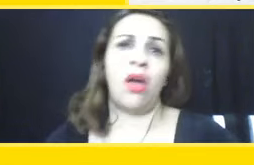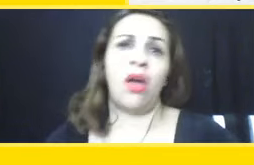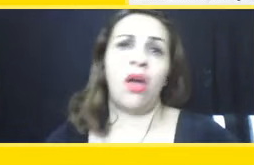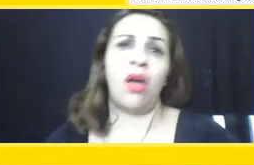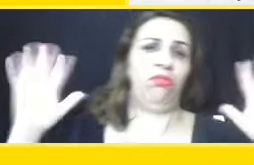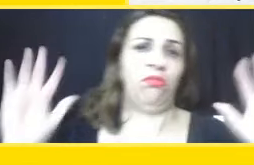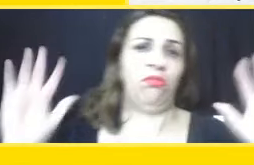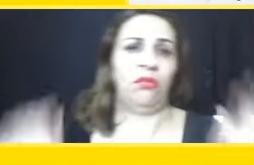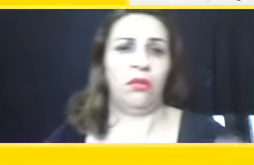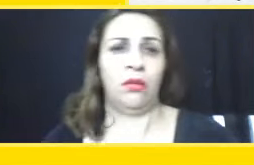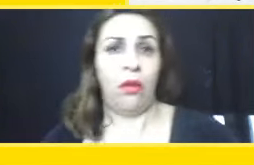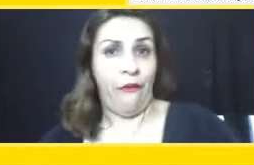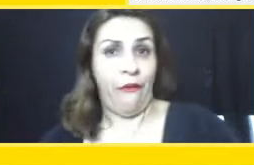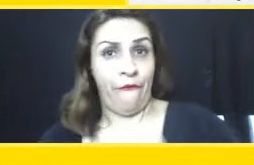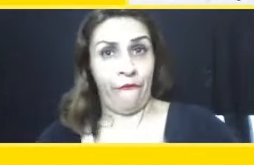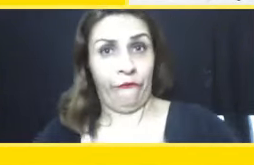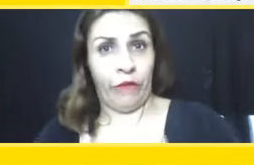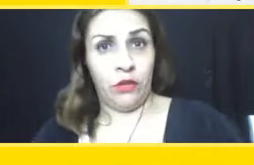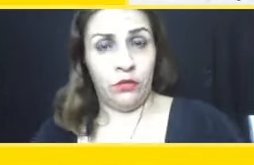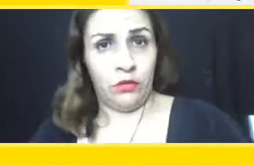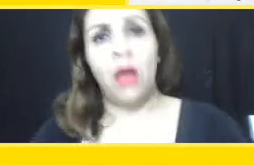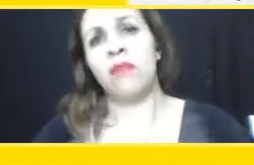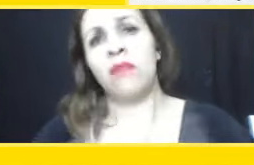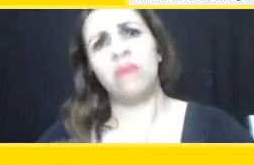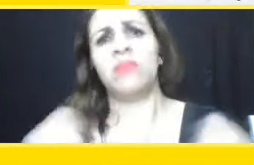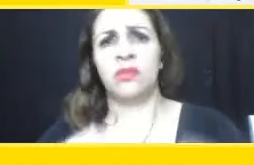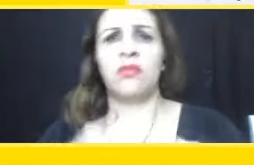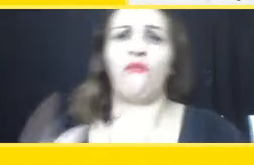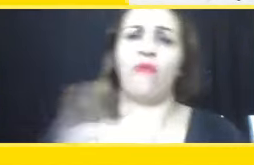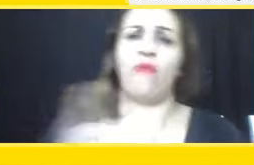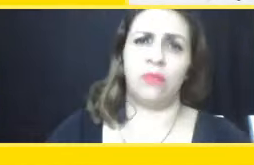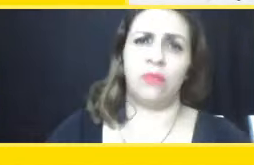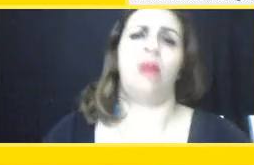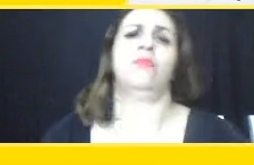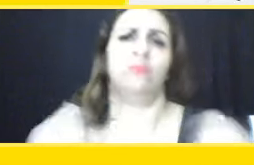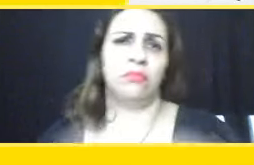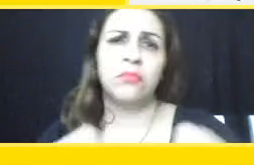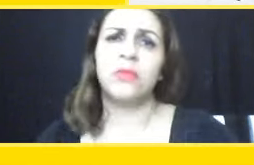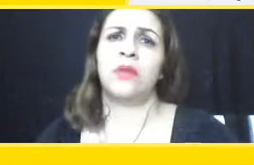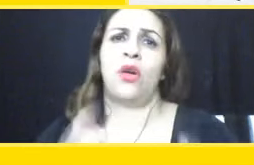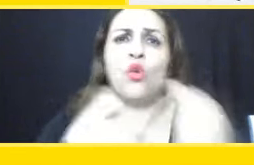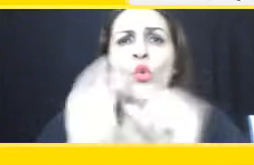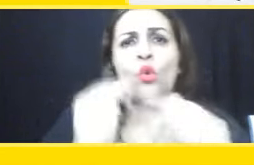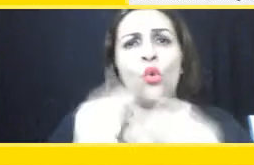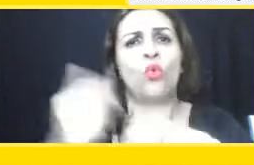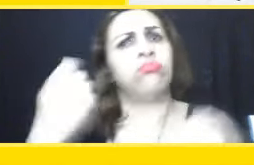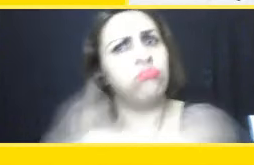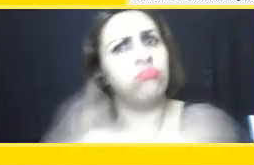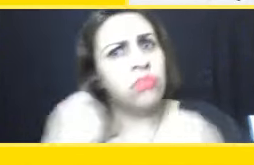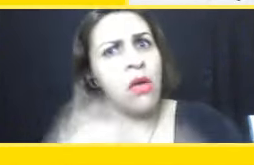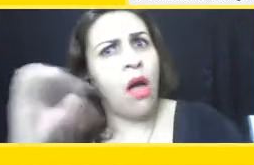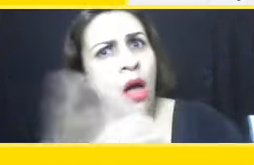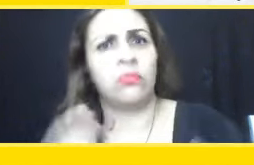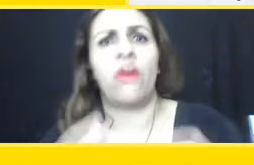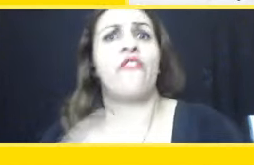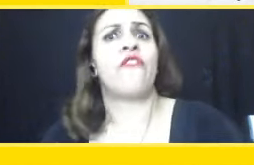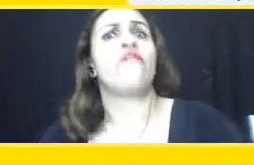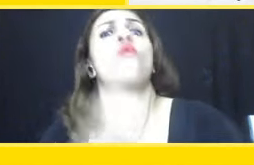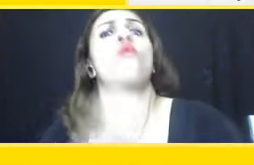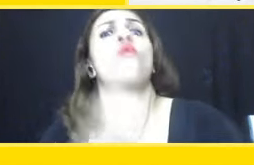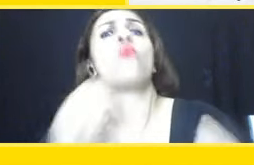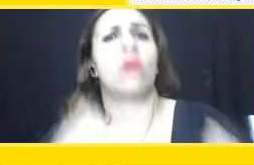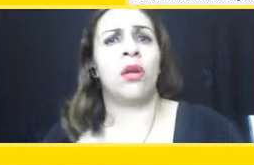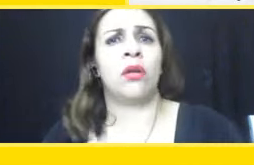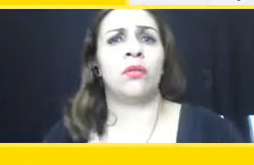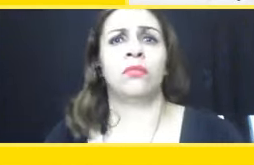das vidas das pessoas, mas também é necessário que a economia volte a funcionar, porque nós vamos viver daqui uns dias